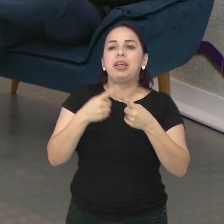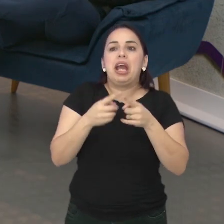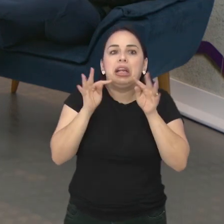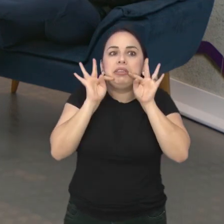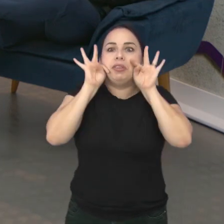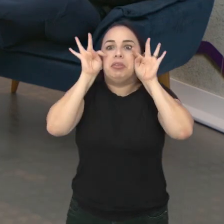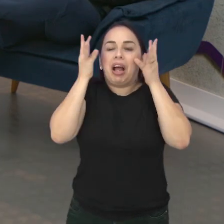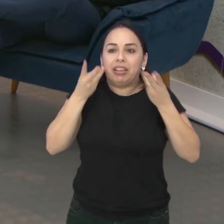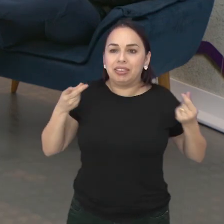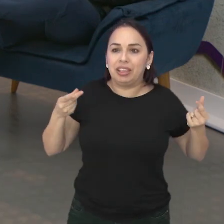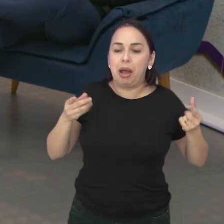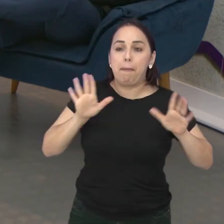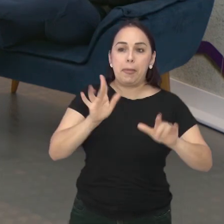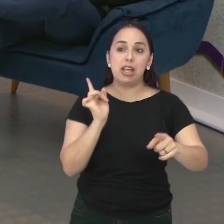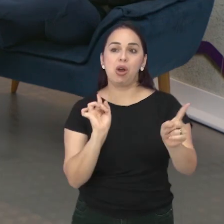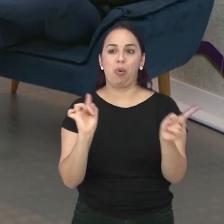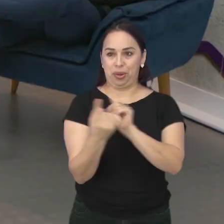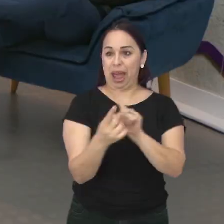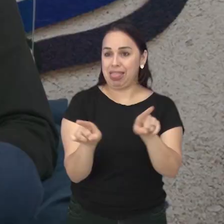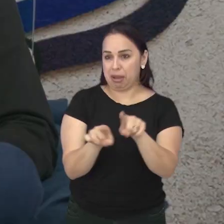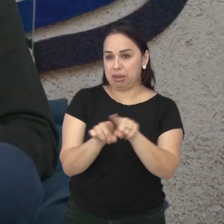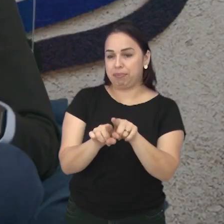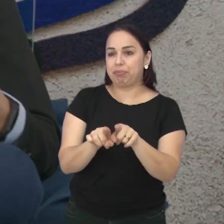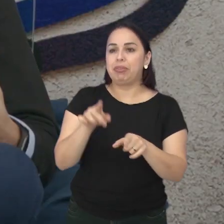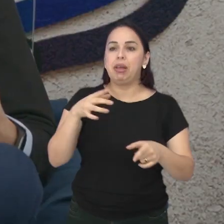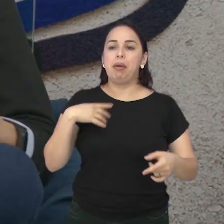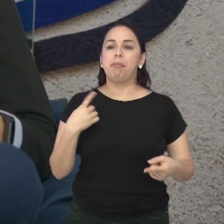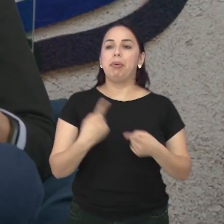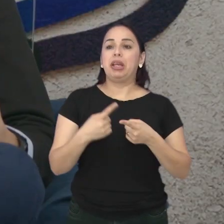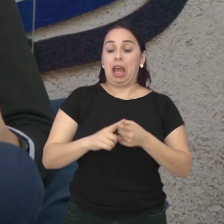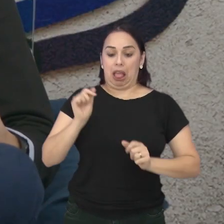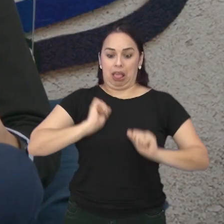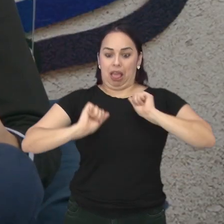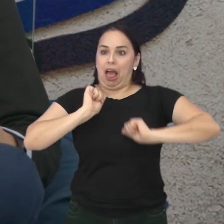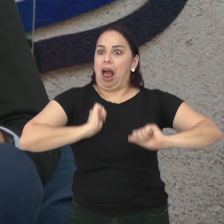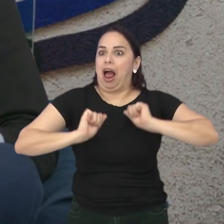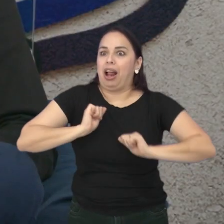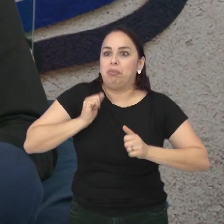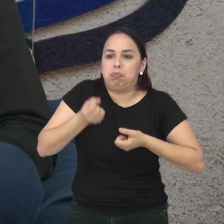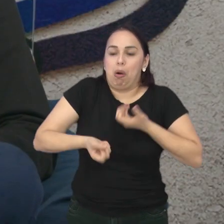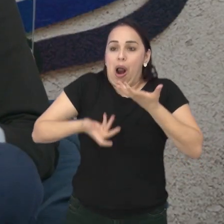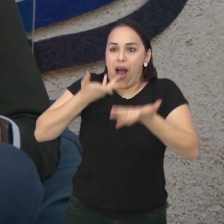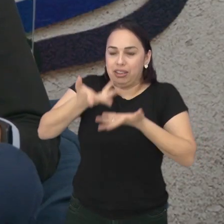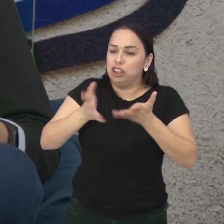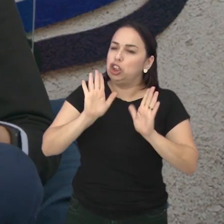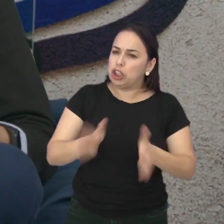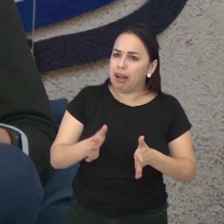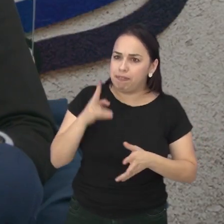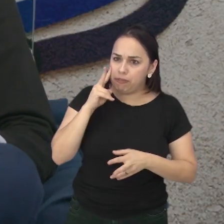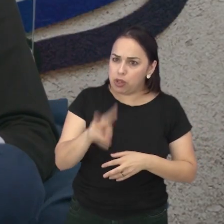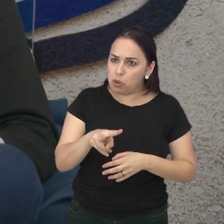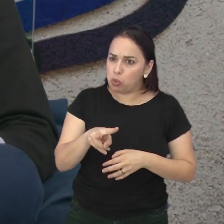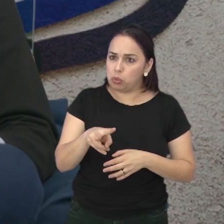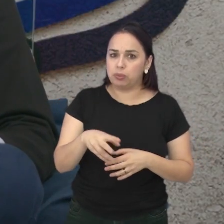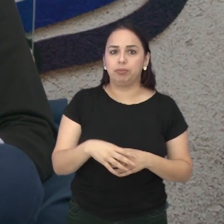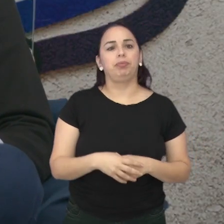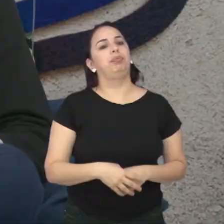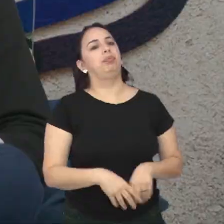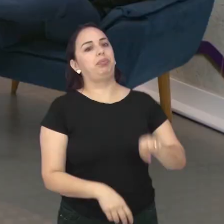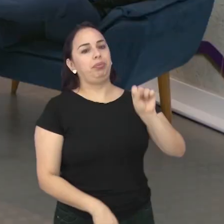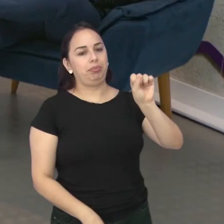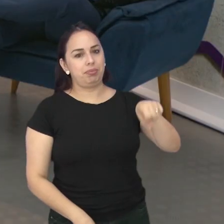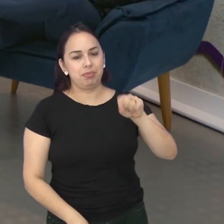mas tem o caminho contrário também, que entra por ser muito hiperativo. né? Você já acompanhou alguns casos